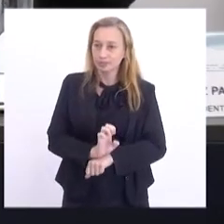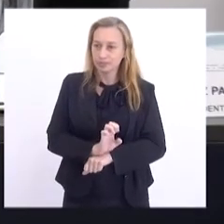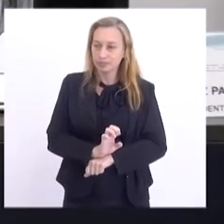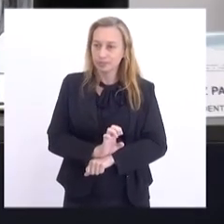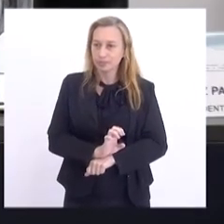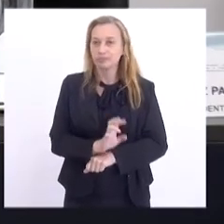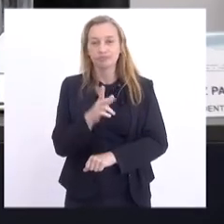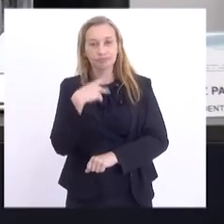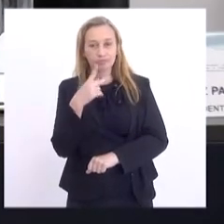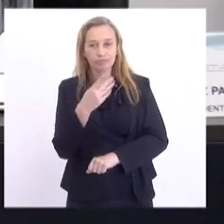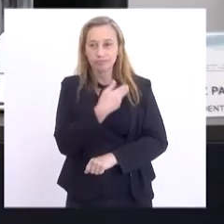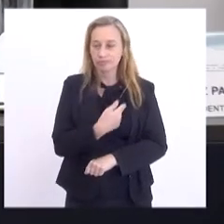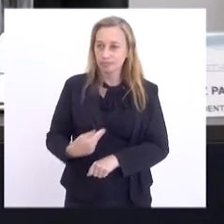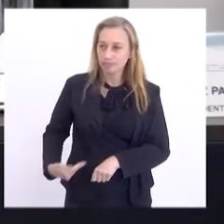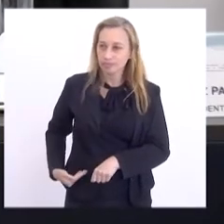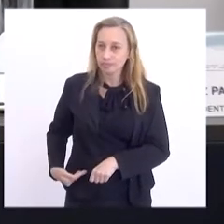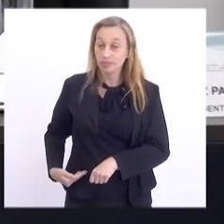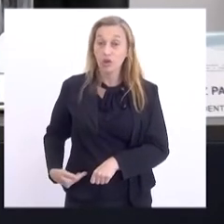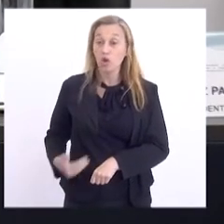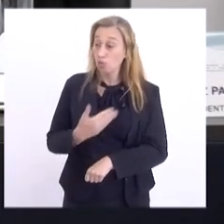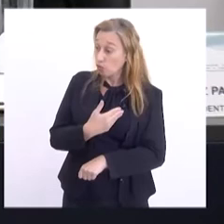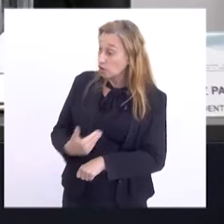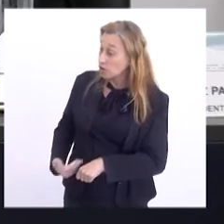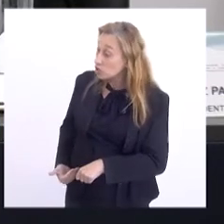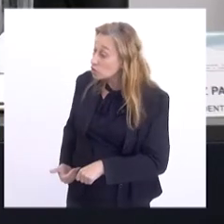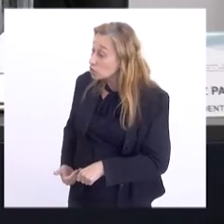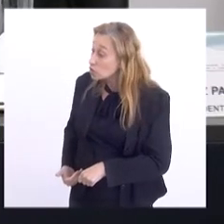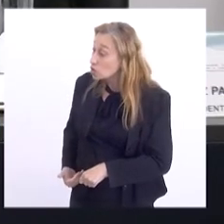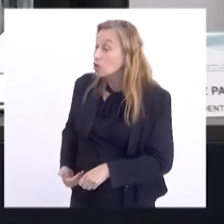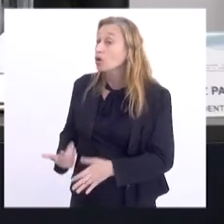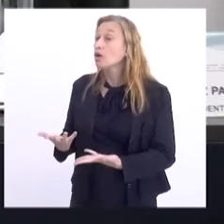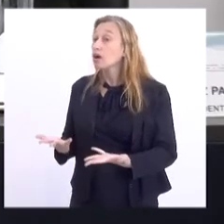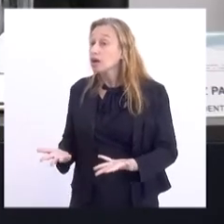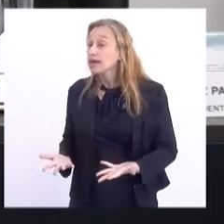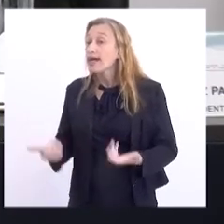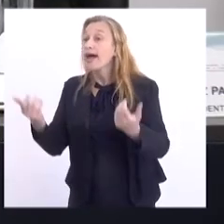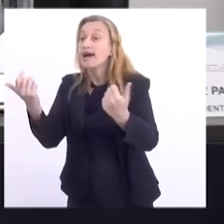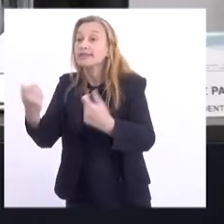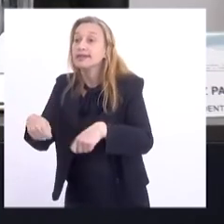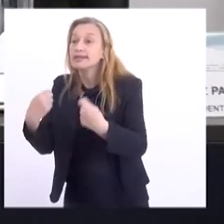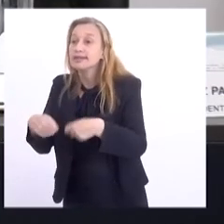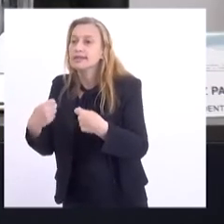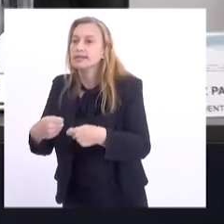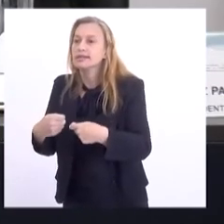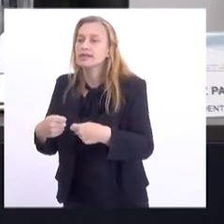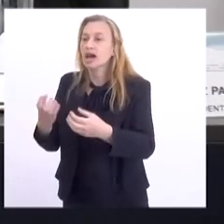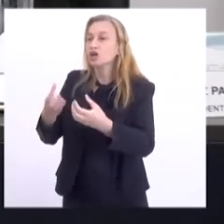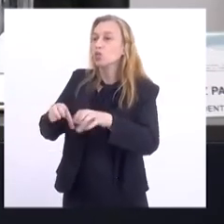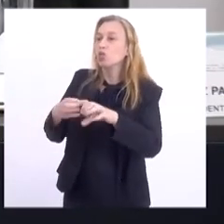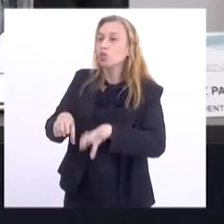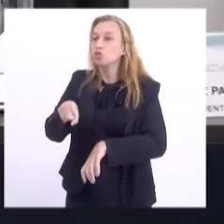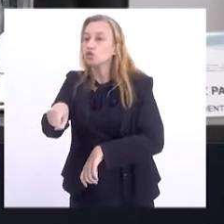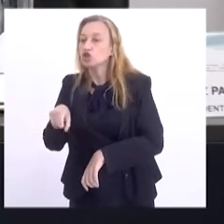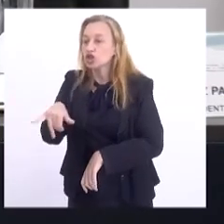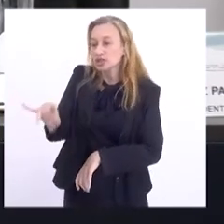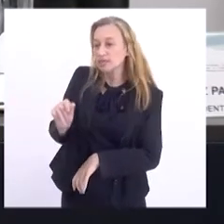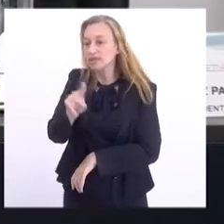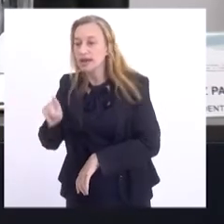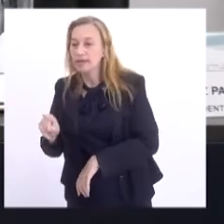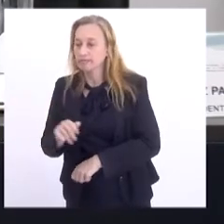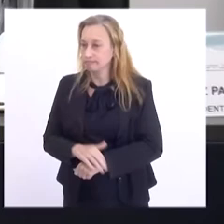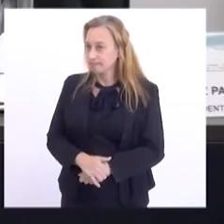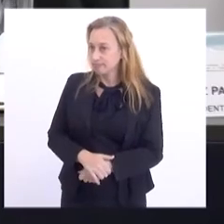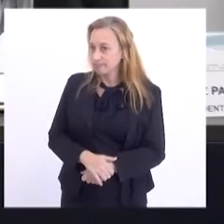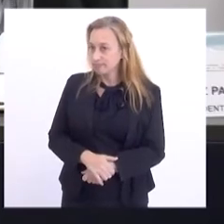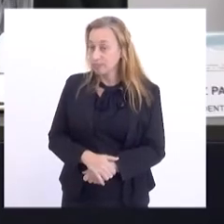para dizer para o governador do governador em Despacho a necessidade de abrir o concurso a que xyz